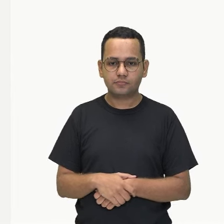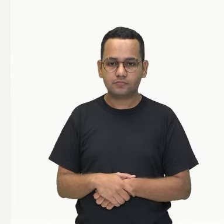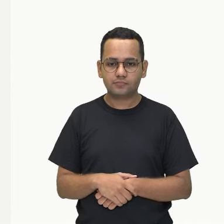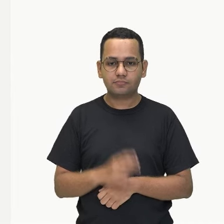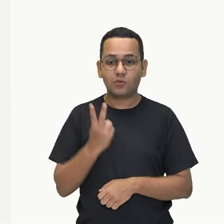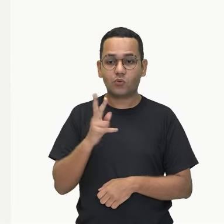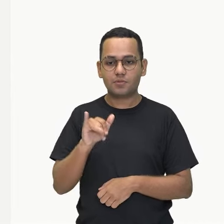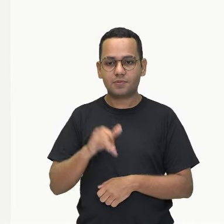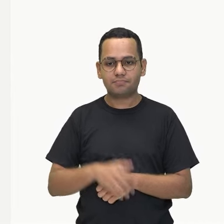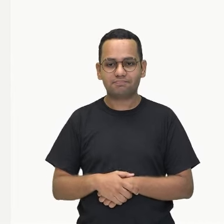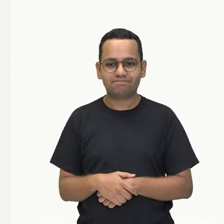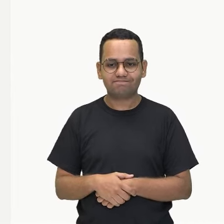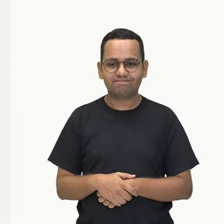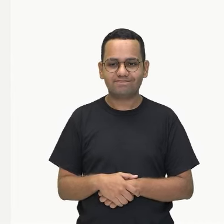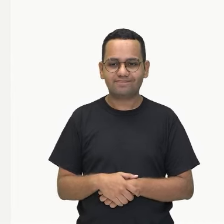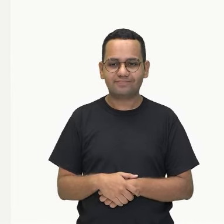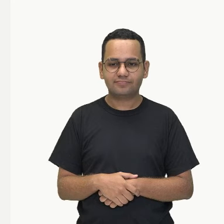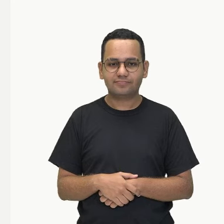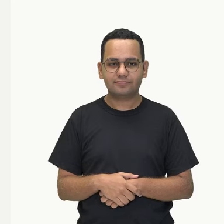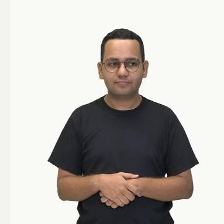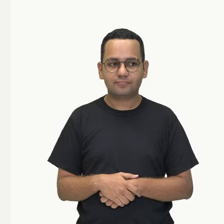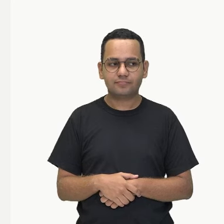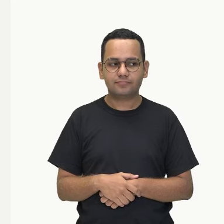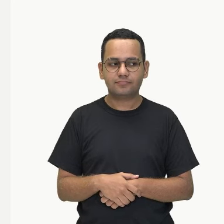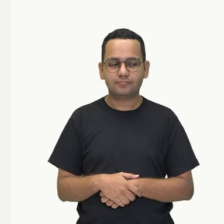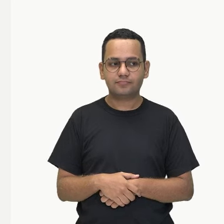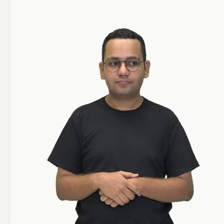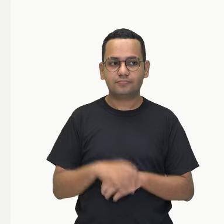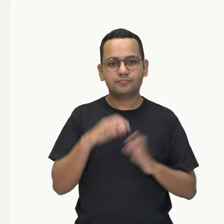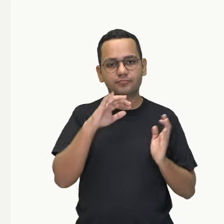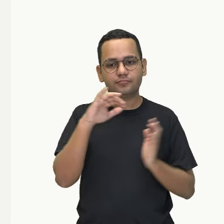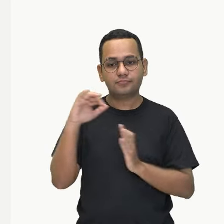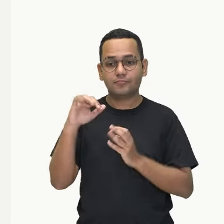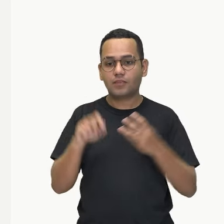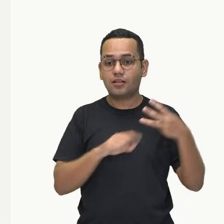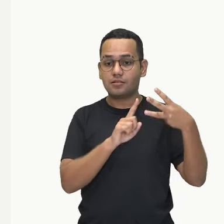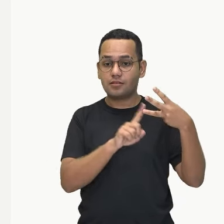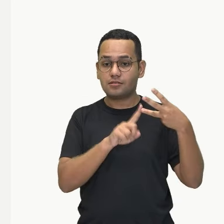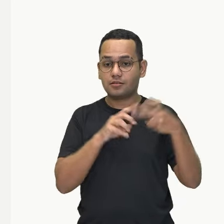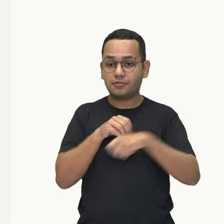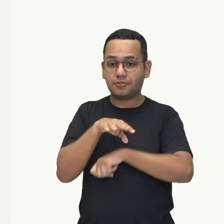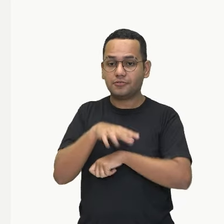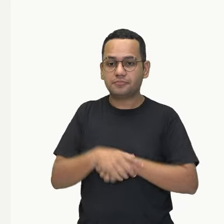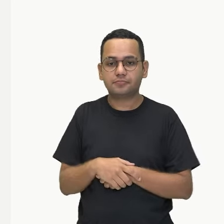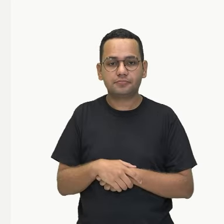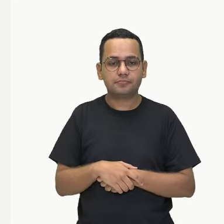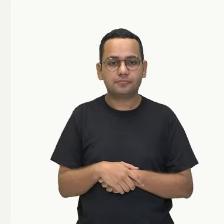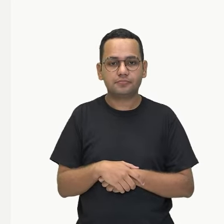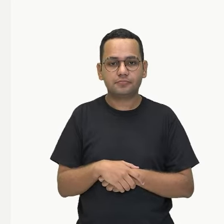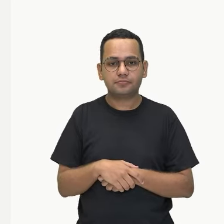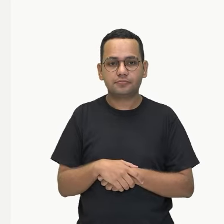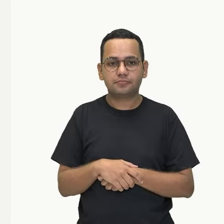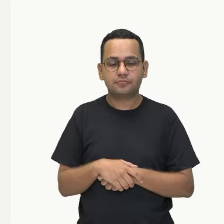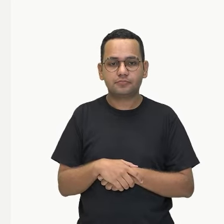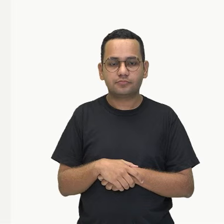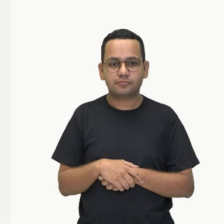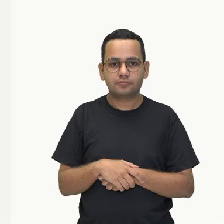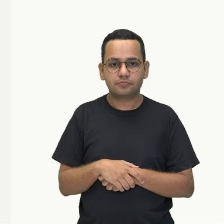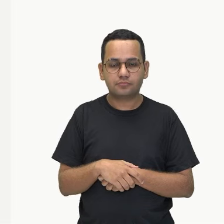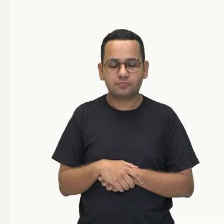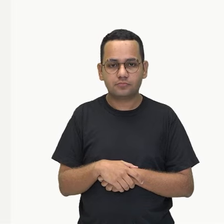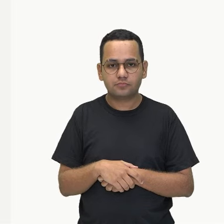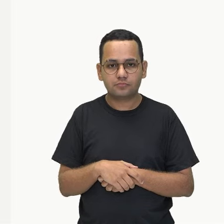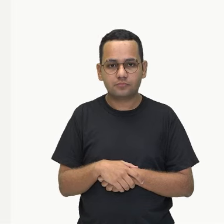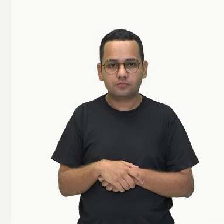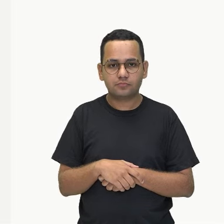2y. Tá bom? Vamos aqui para o nosso terceiro passo, manter os termos não semelhantes. O que